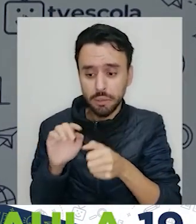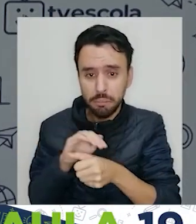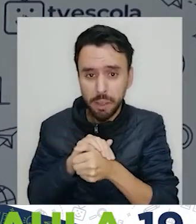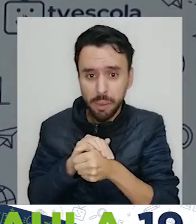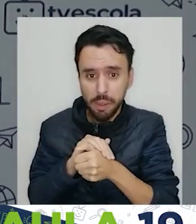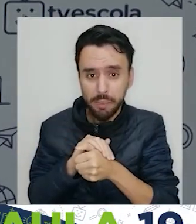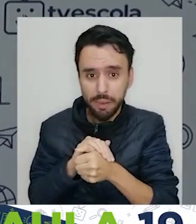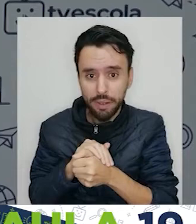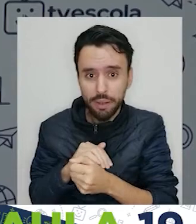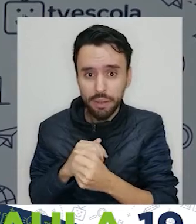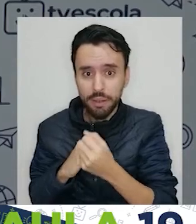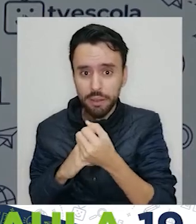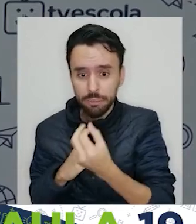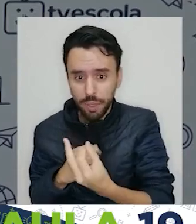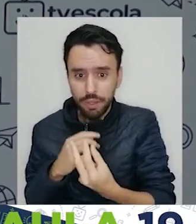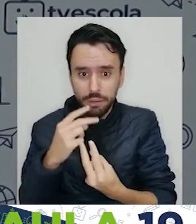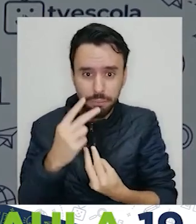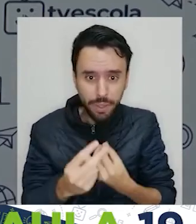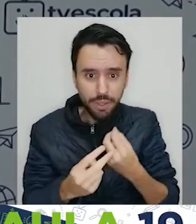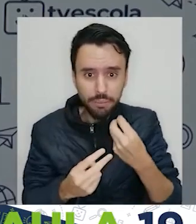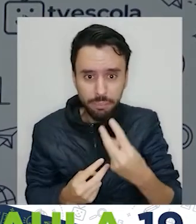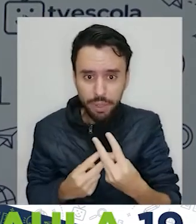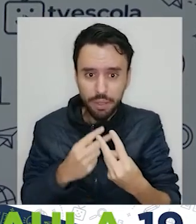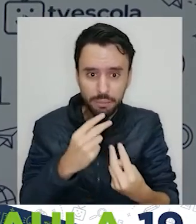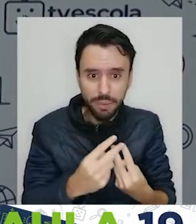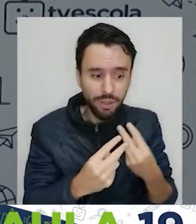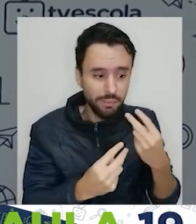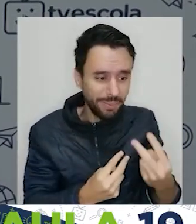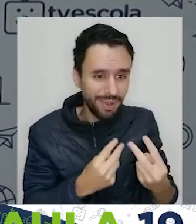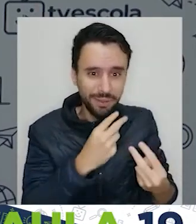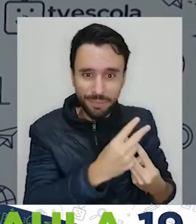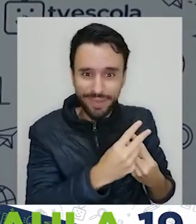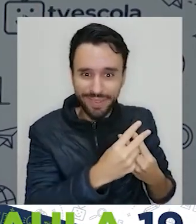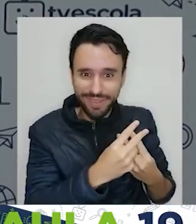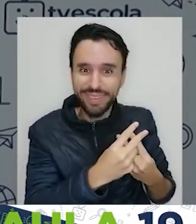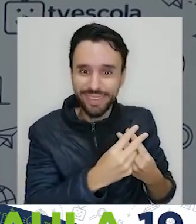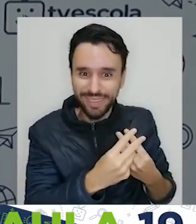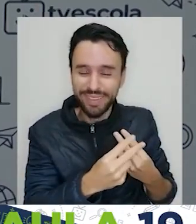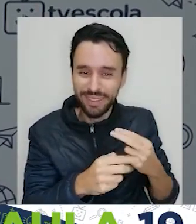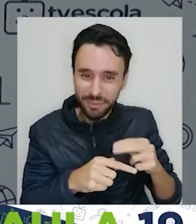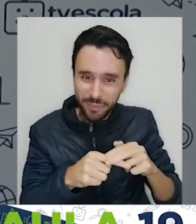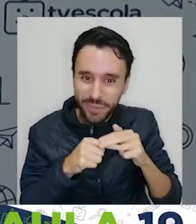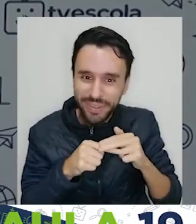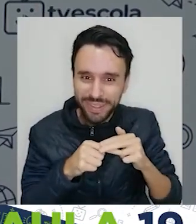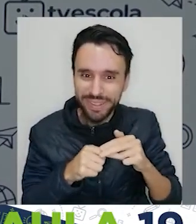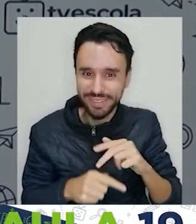de 2 em 2. Cada vez acrescentava 2. Então,